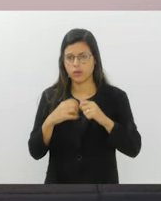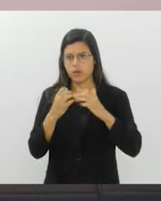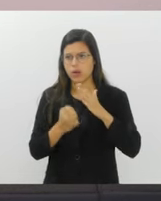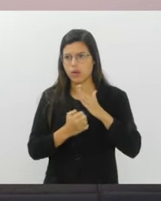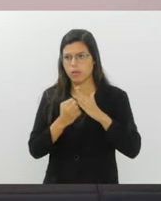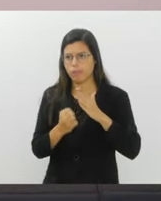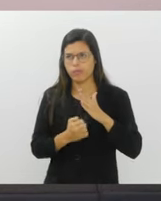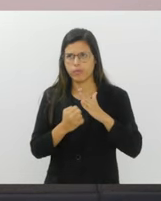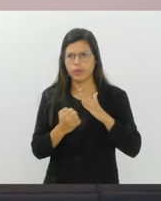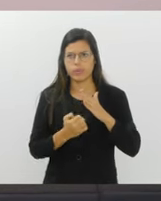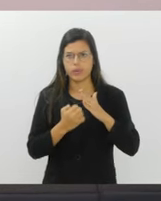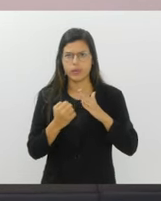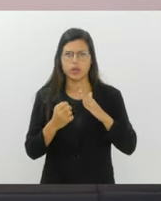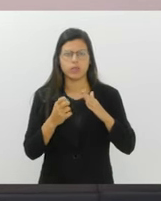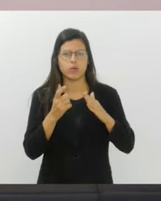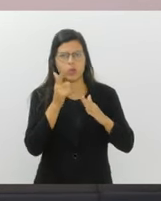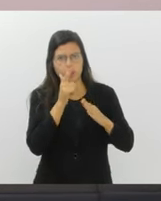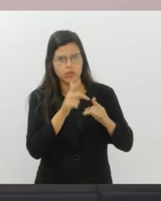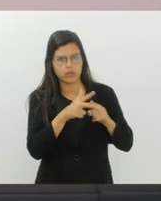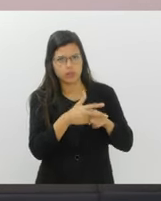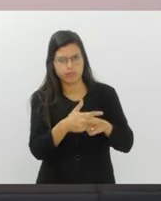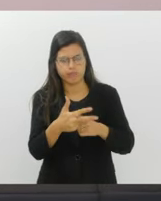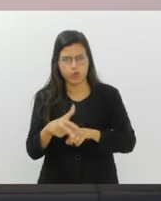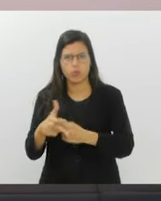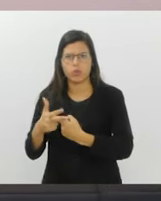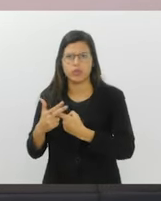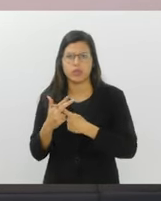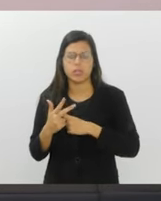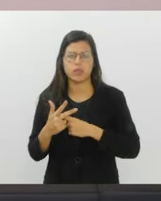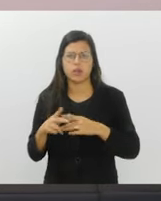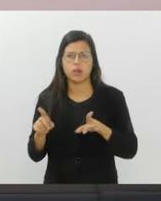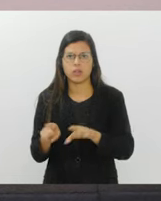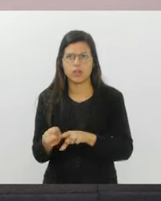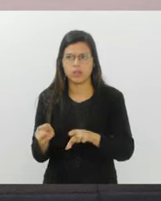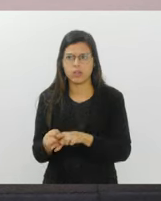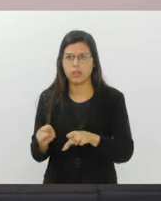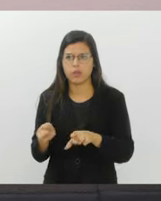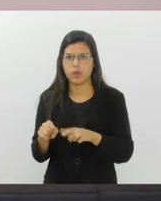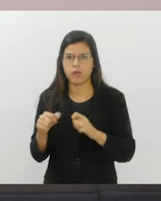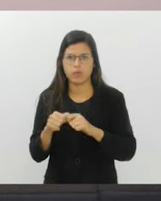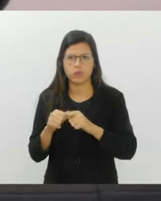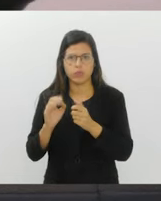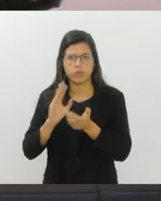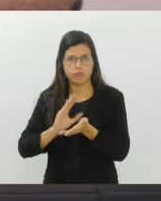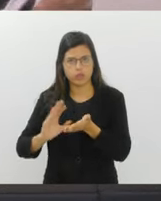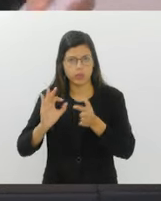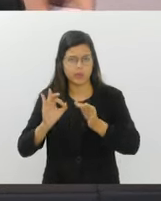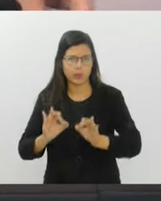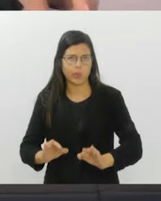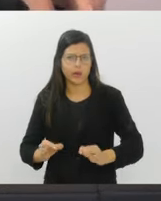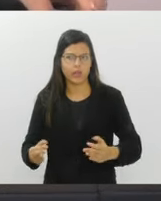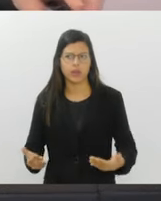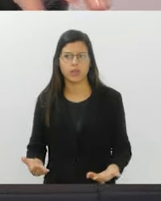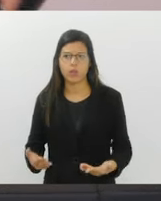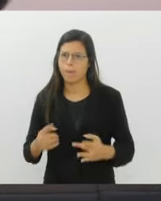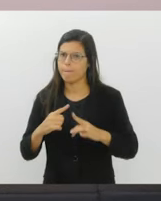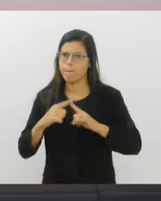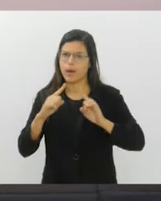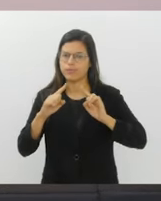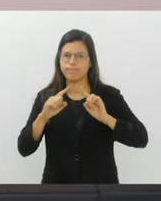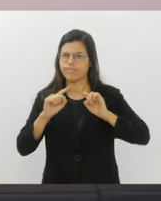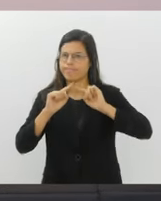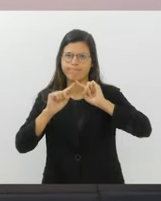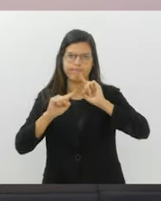uma operação, de uma manutenção de investimentos corretos, mas que não prosperou, que